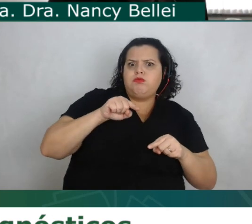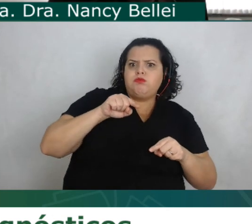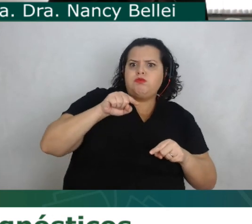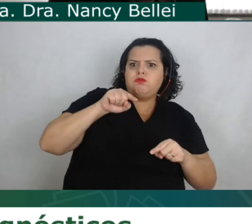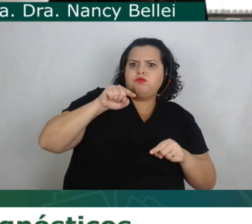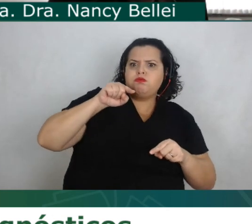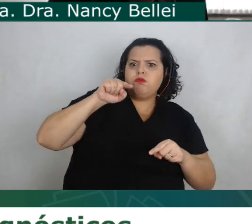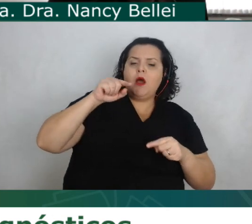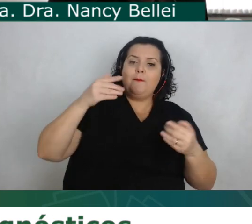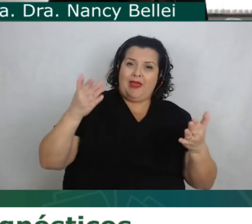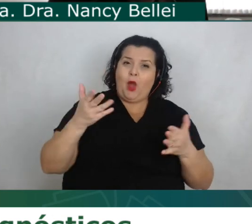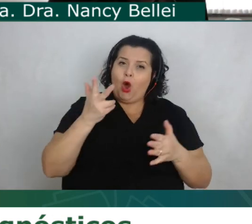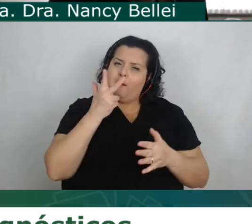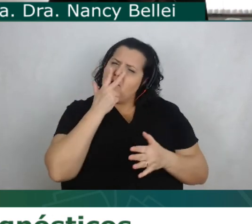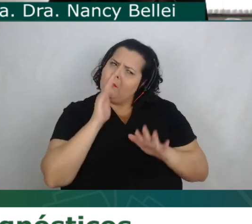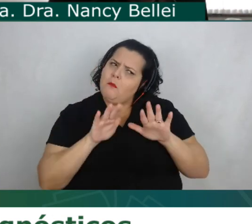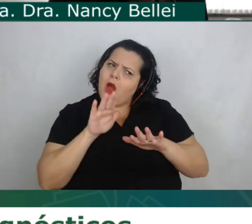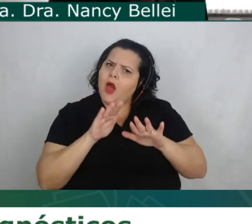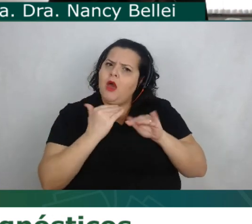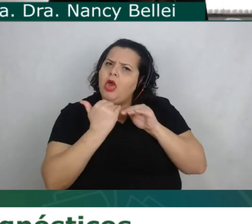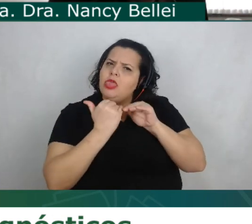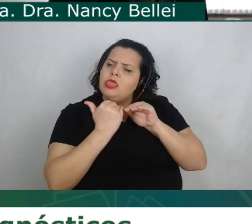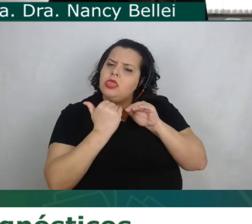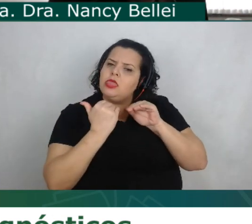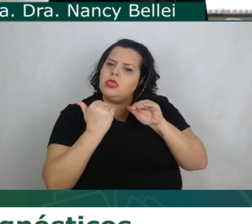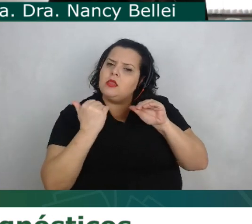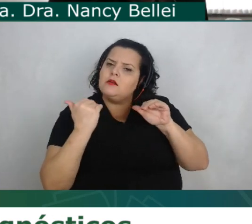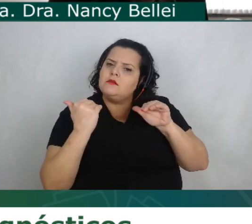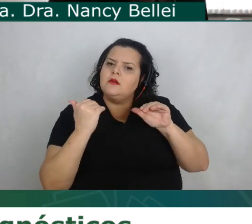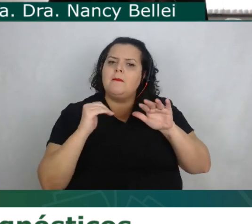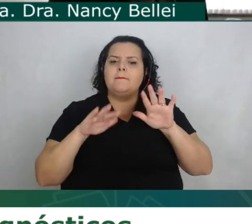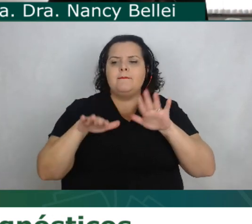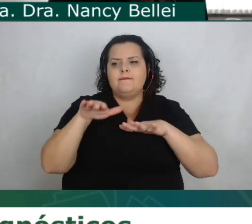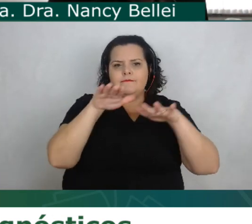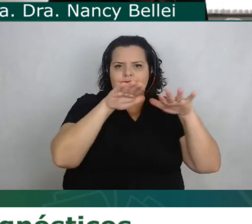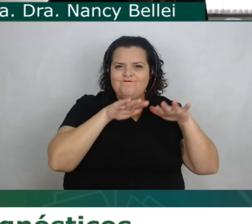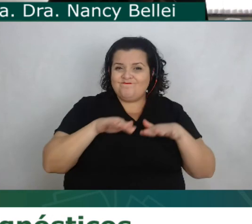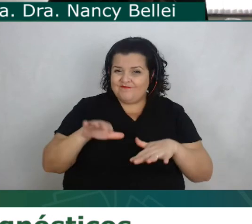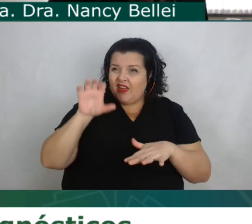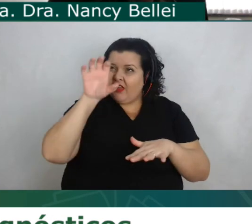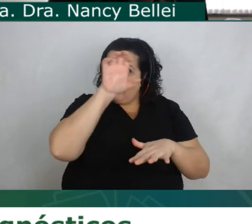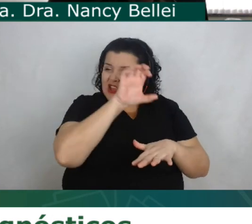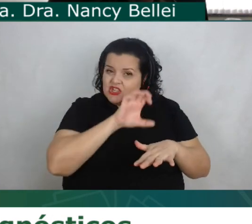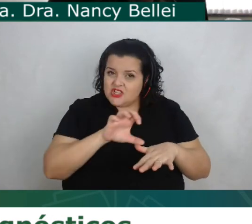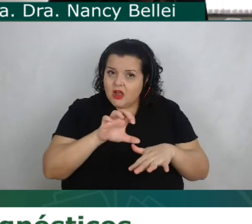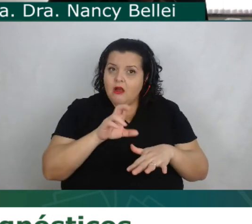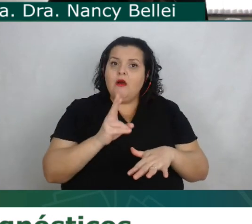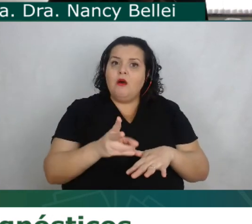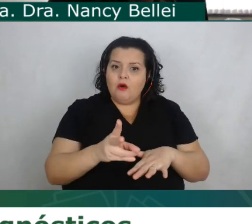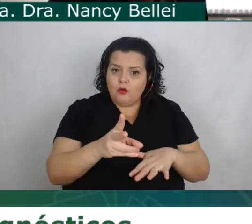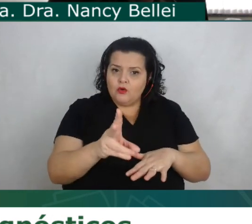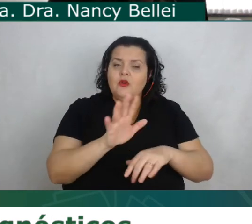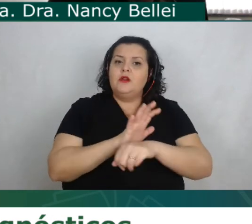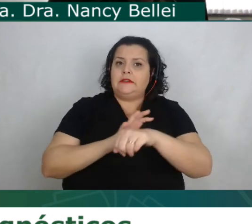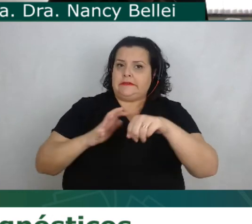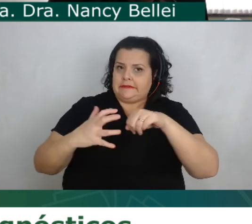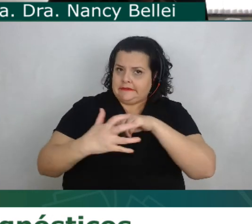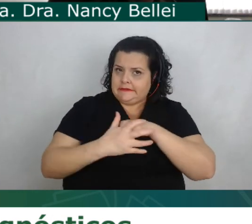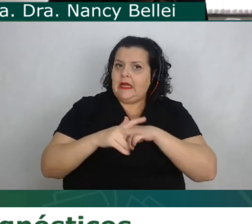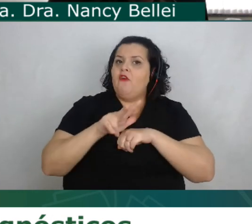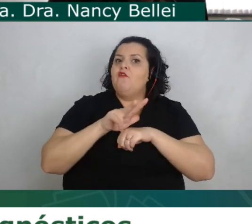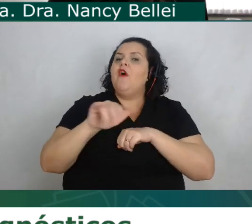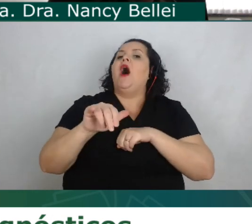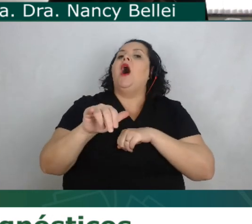certo controle, né, mas ainda há vastas regiões do Brasil em que o impacto da Covid se fará sentir nas próximas